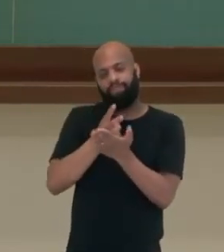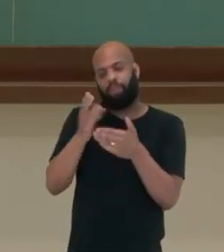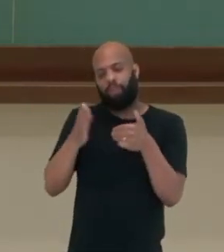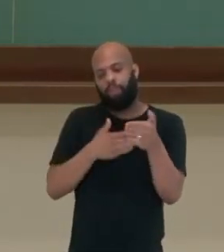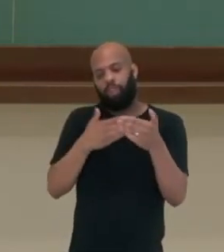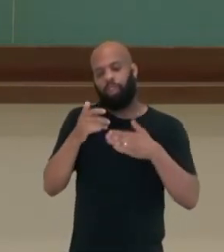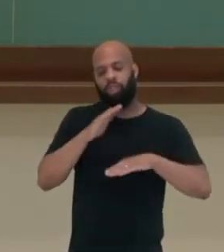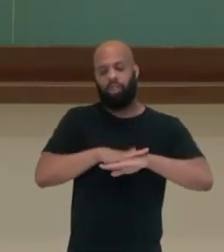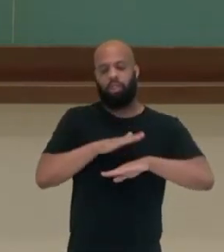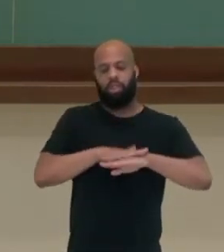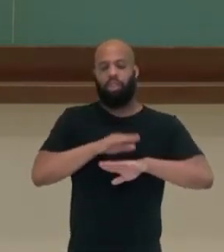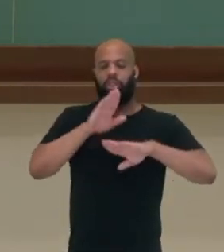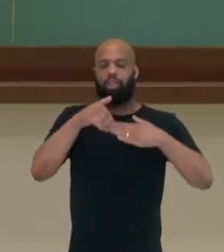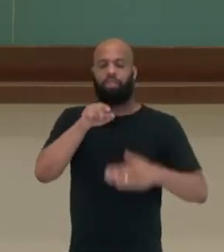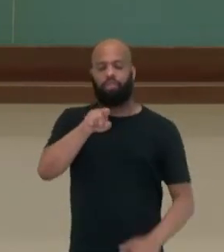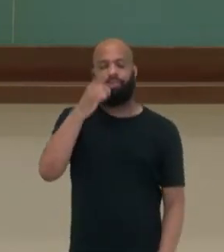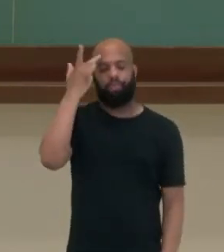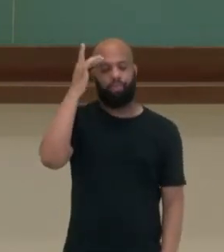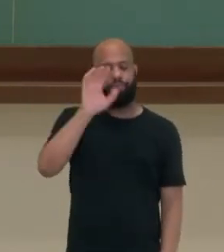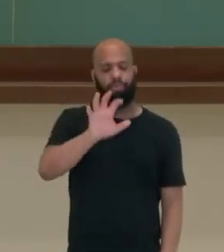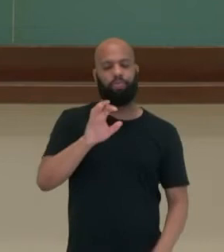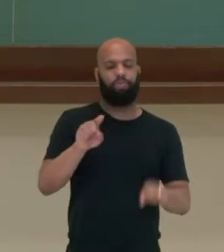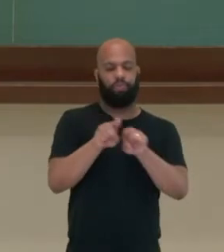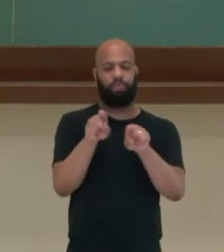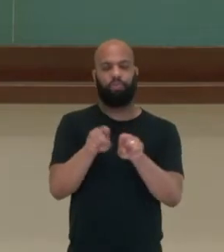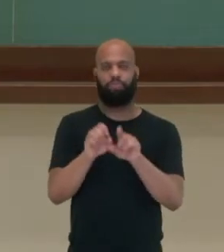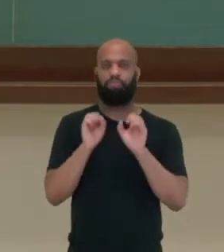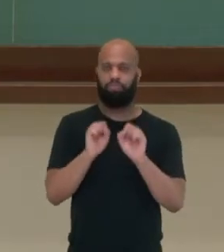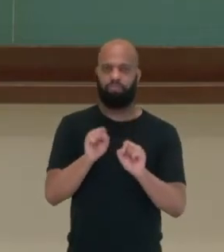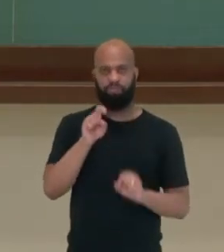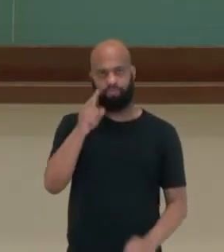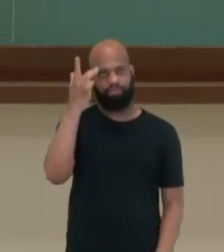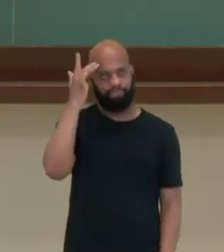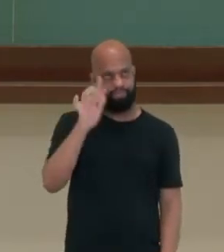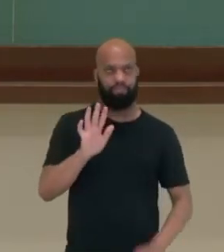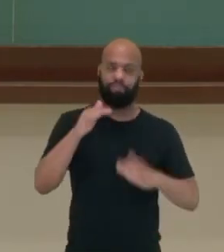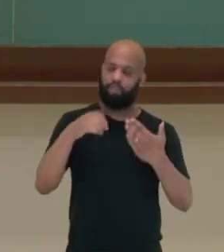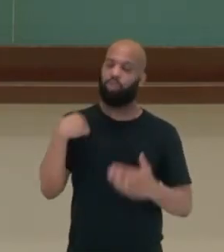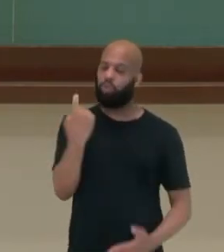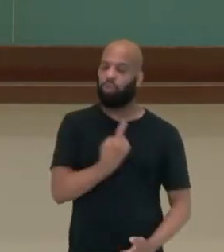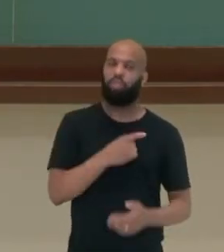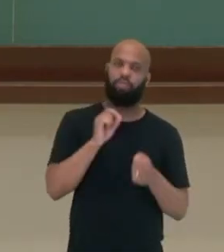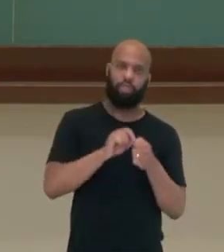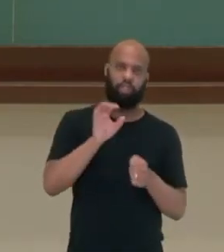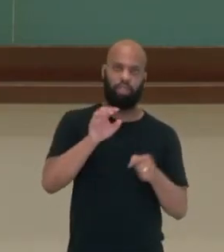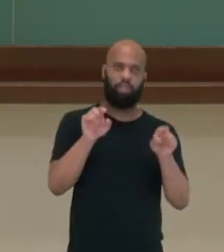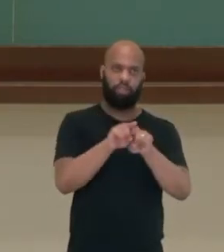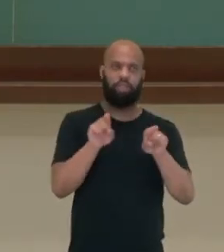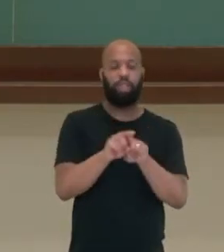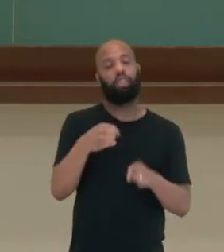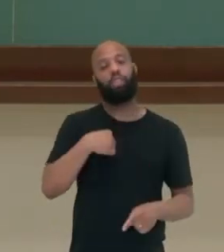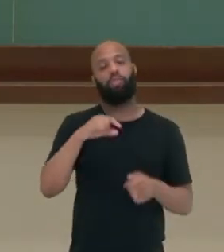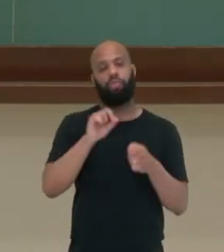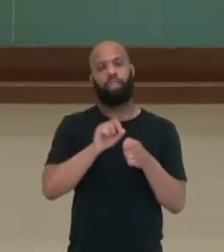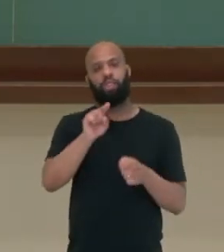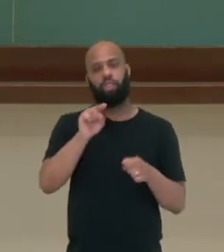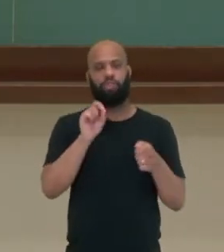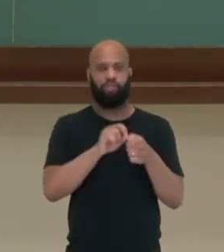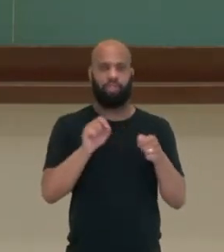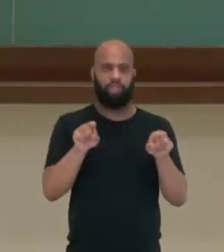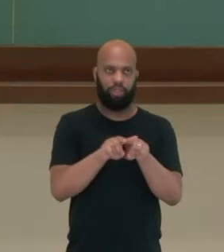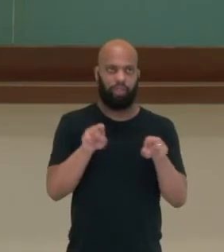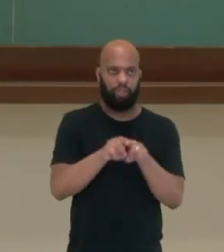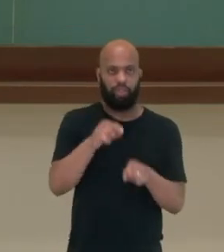situação. Talvez você nem soubesse disso, nem soubesse desse tipo de referência, e que nós fazemos. Eu faço, você faz, as pessoas e